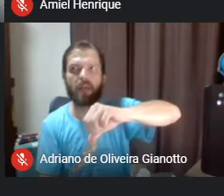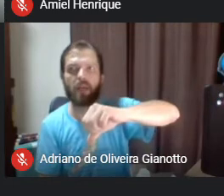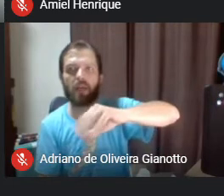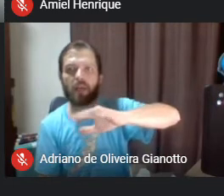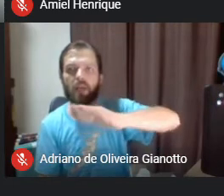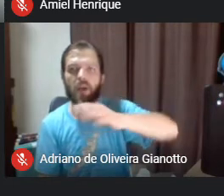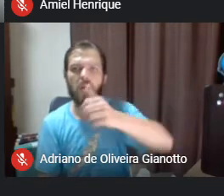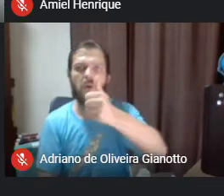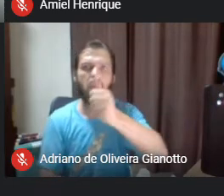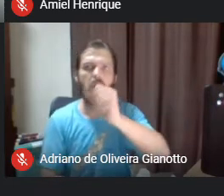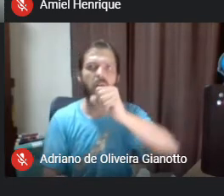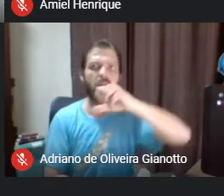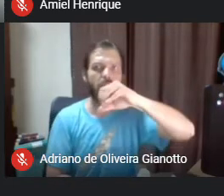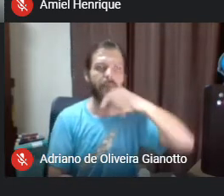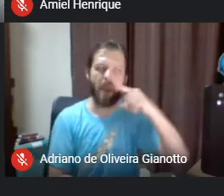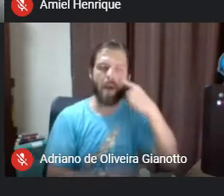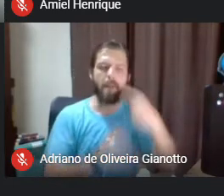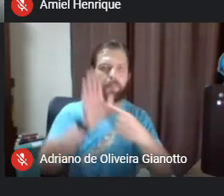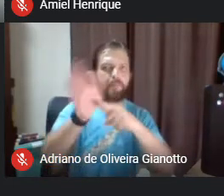em